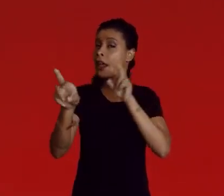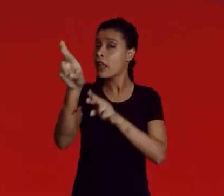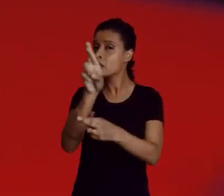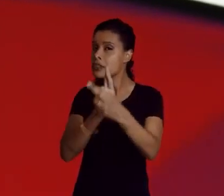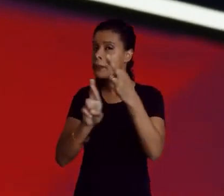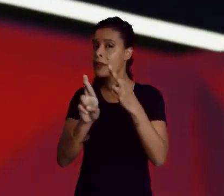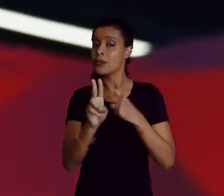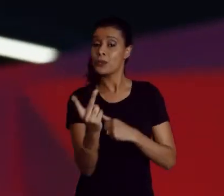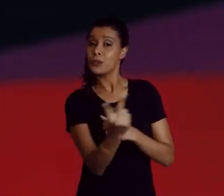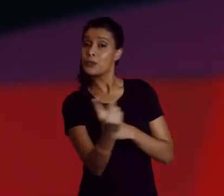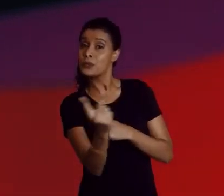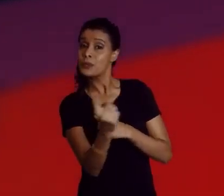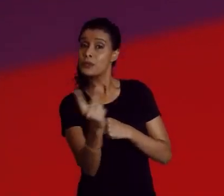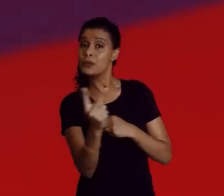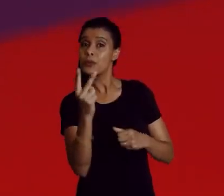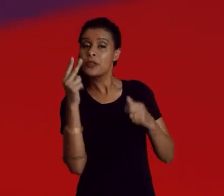juntos.